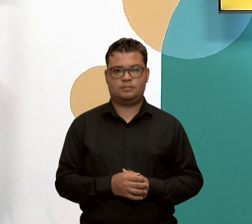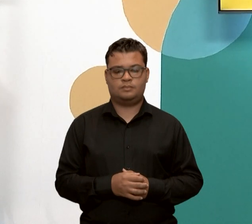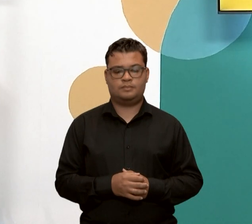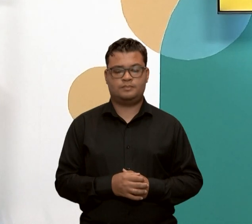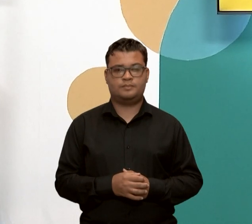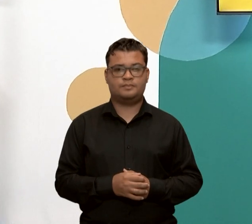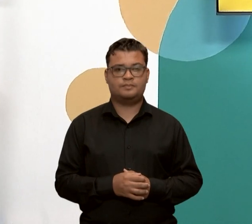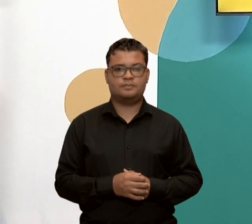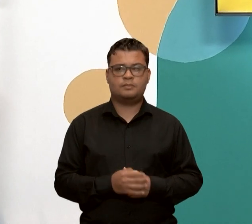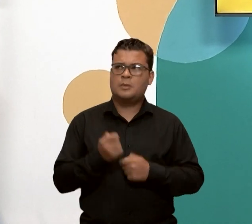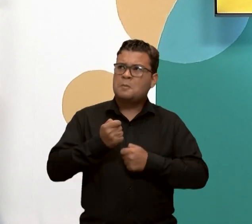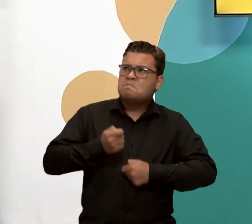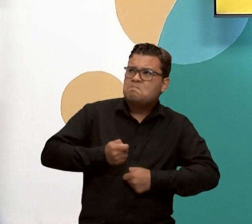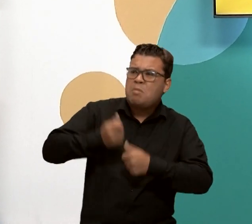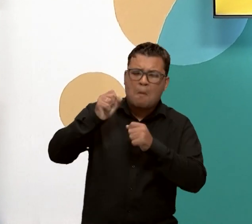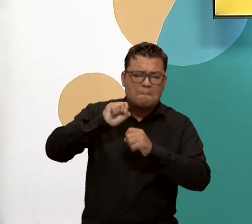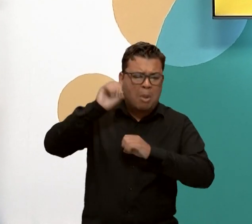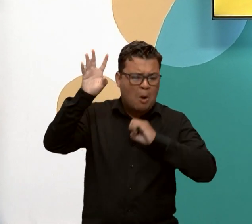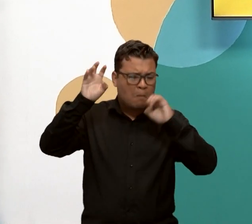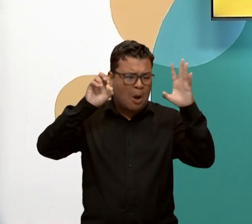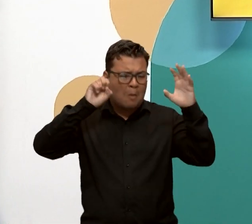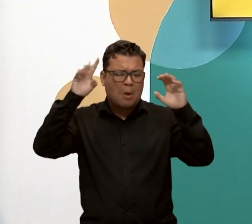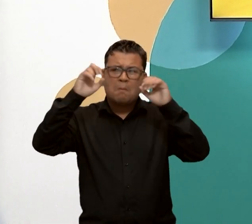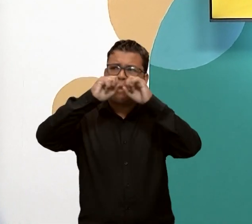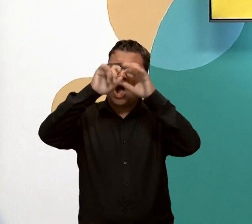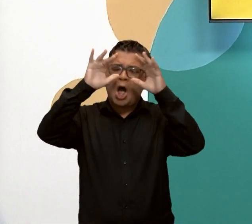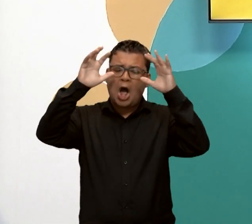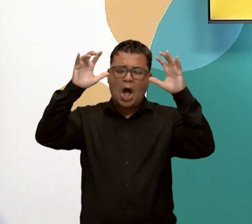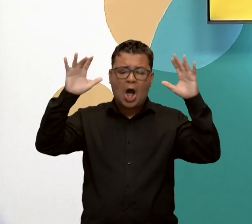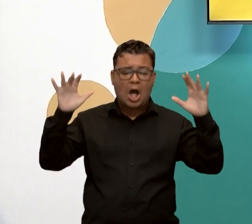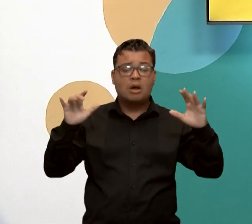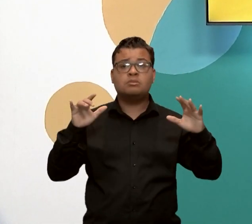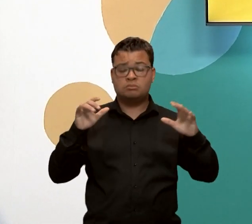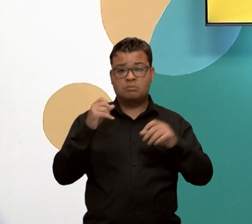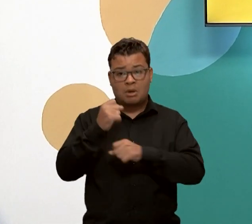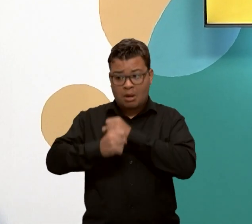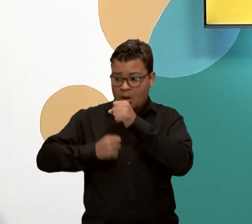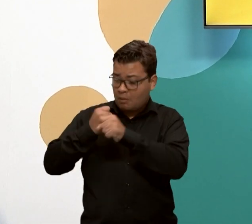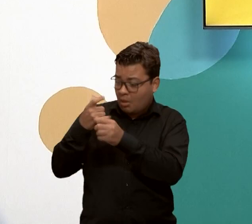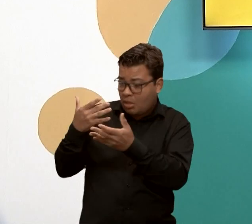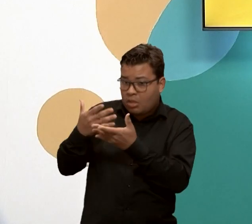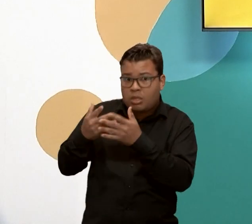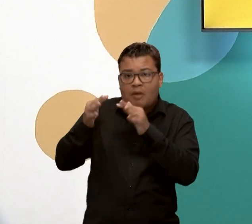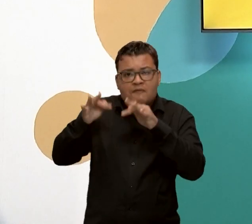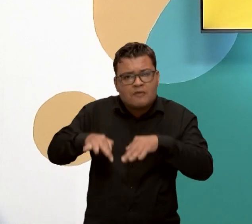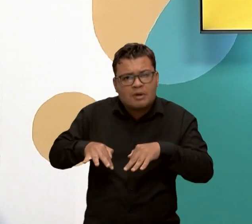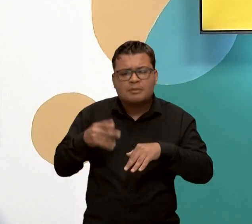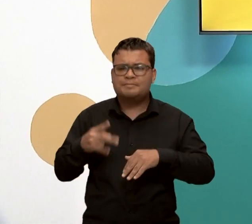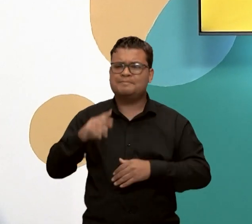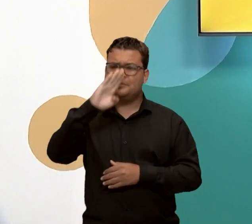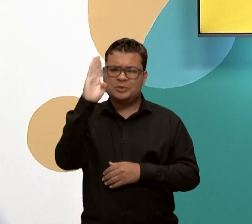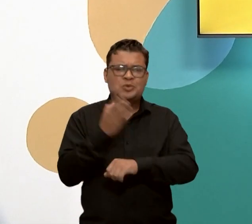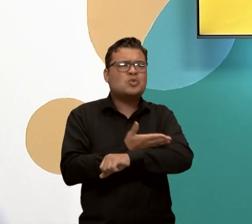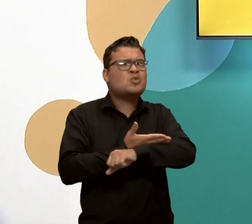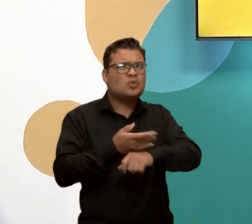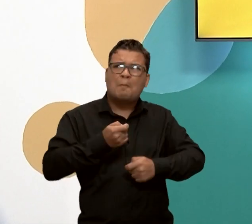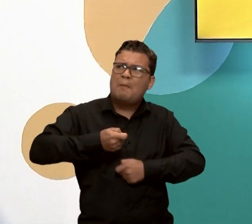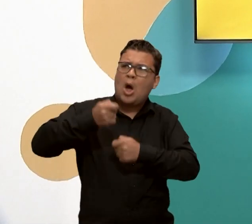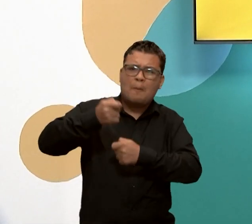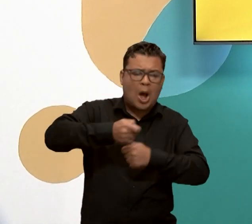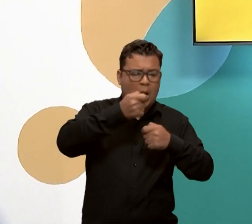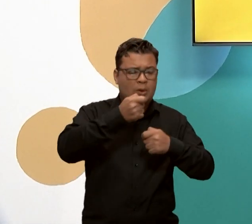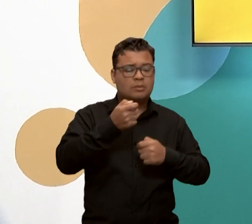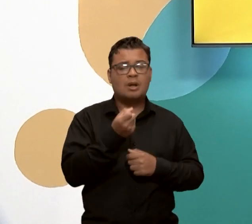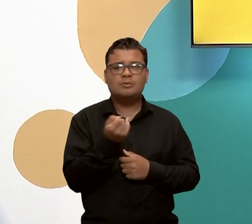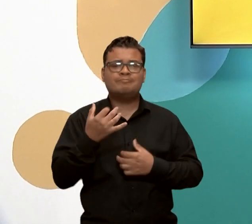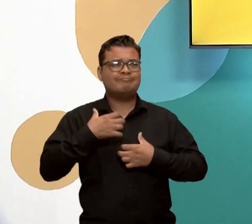os fogos de artifício são comuns nas festas de final de ano aqui no Brasil. Para alguns, eles significam beleza e